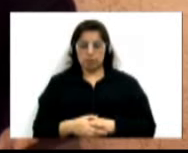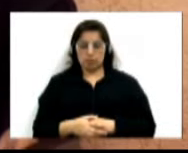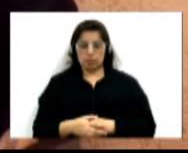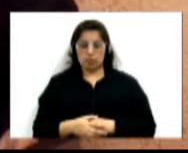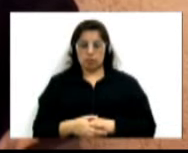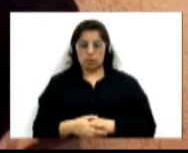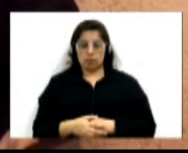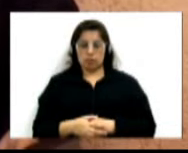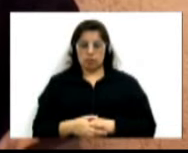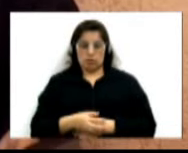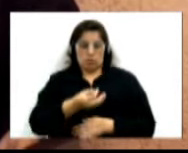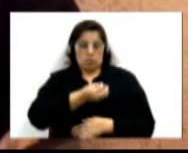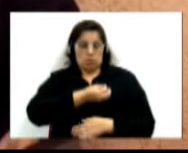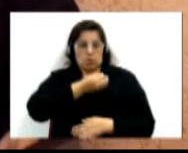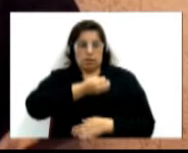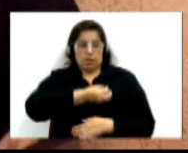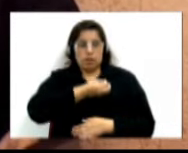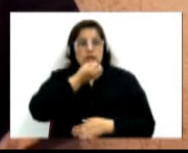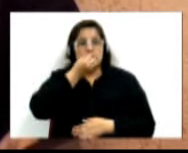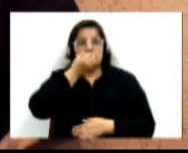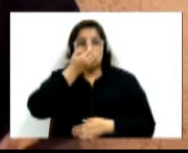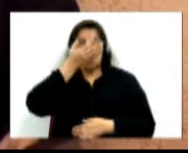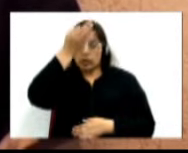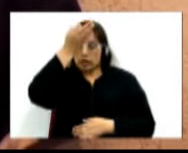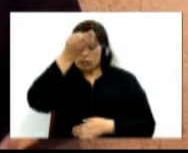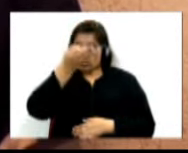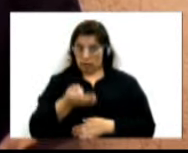Isso é reputação ilibada?